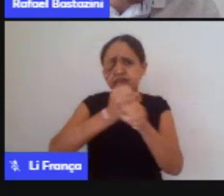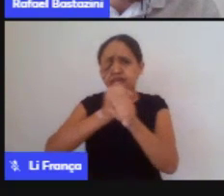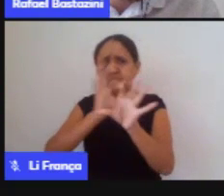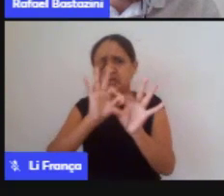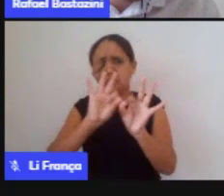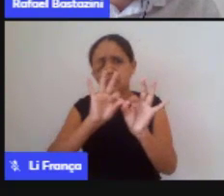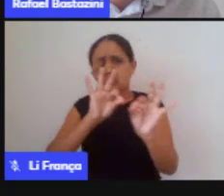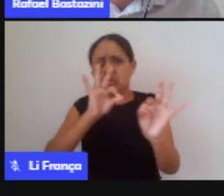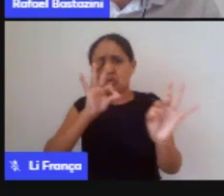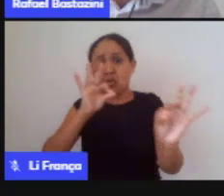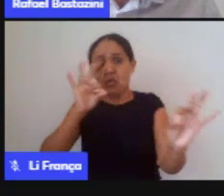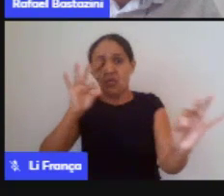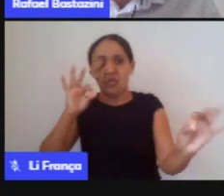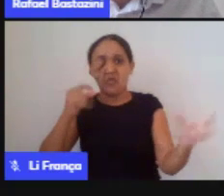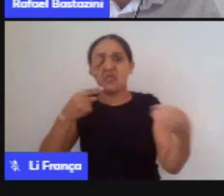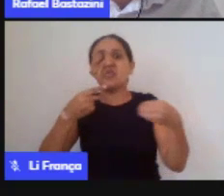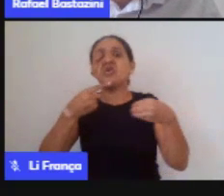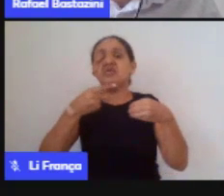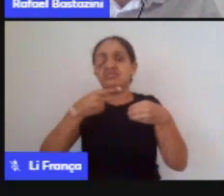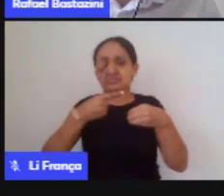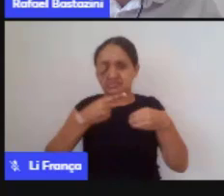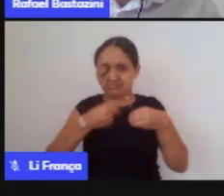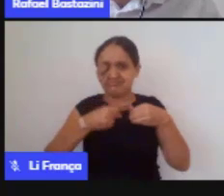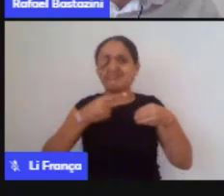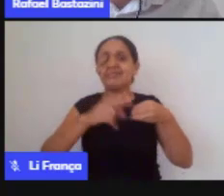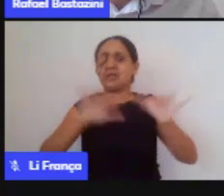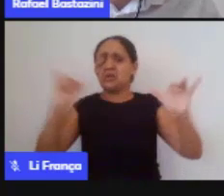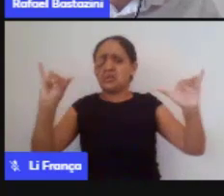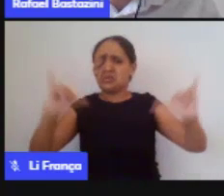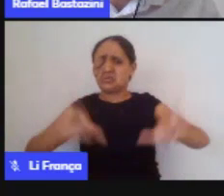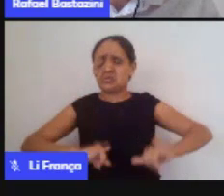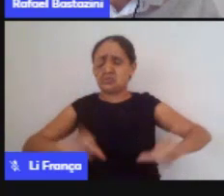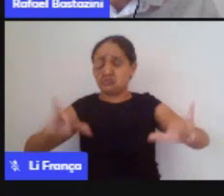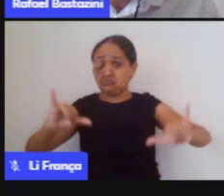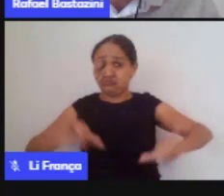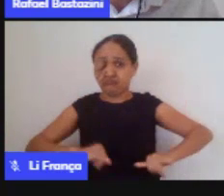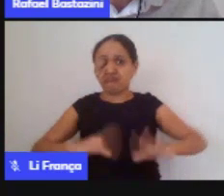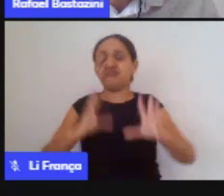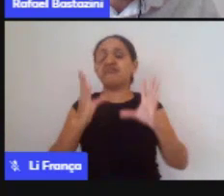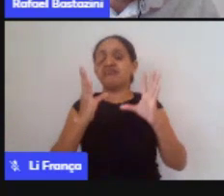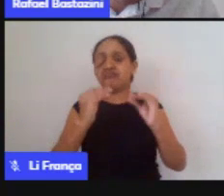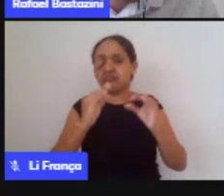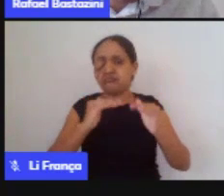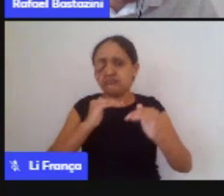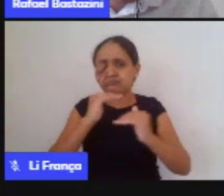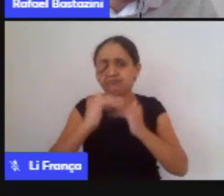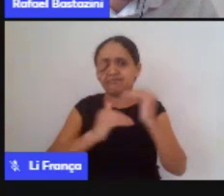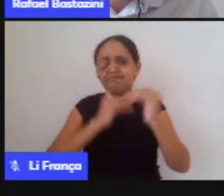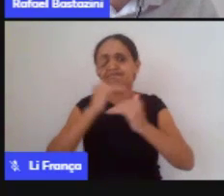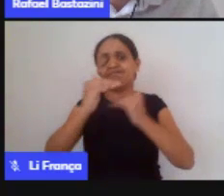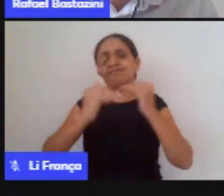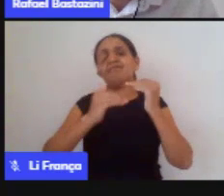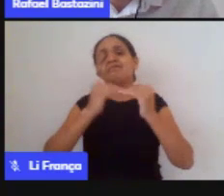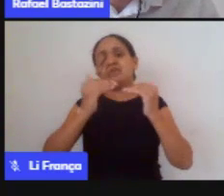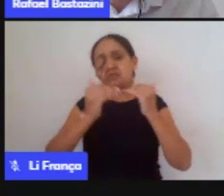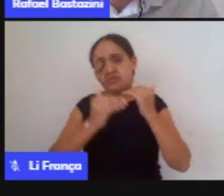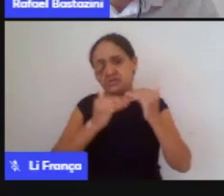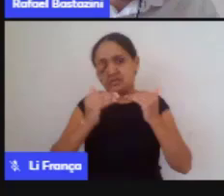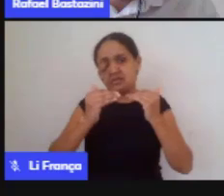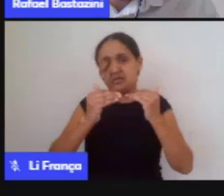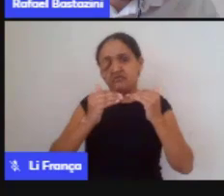tecido urbano e que sofreu, durante muito tempo, esses processos de segregação,